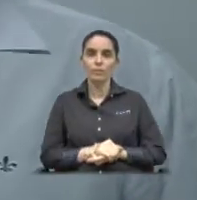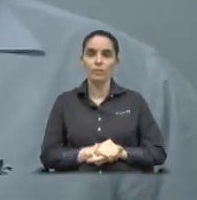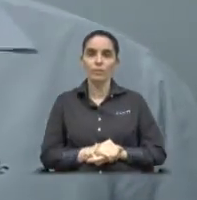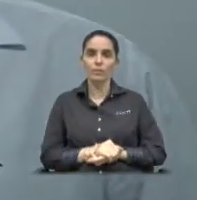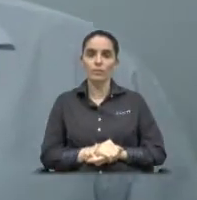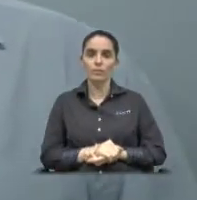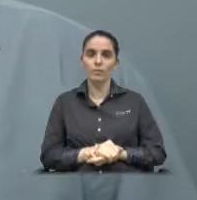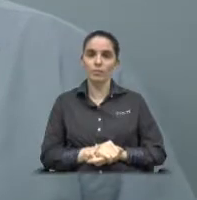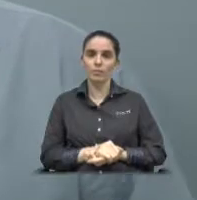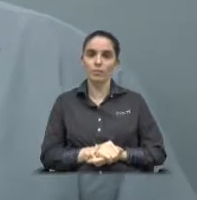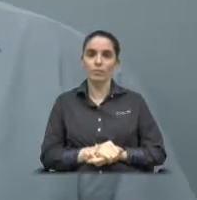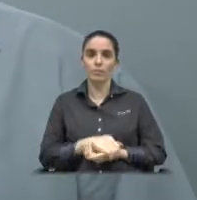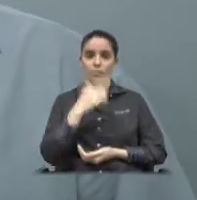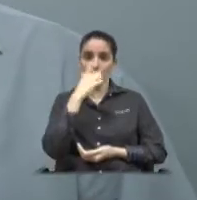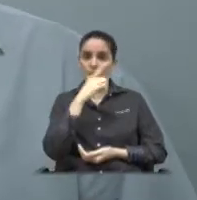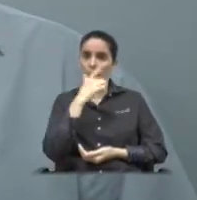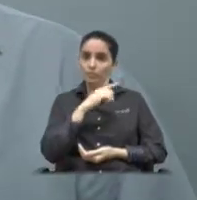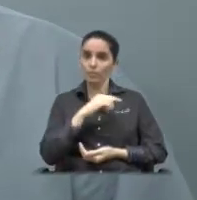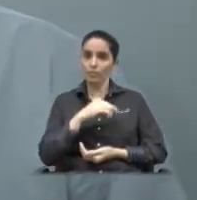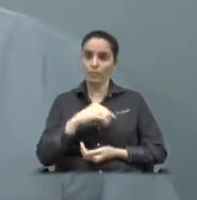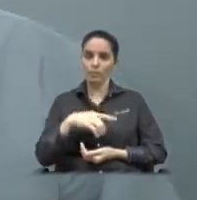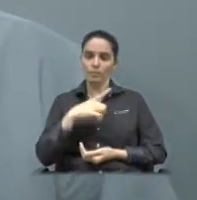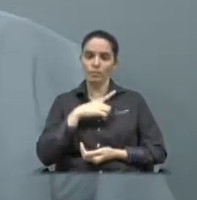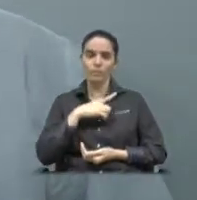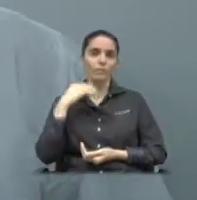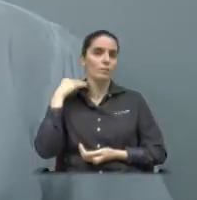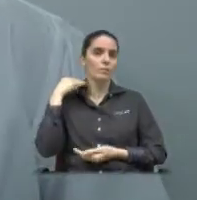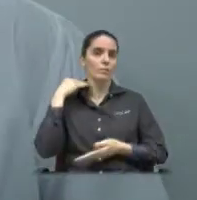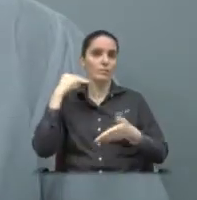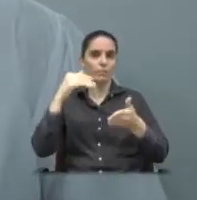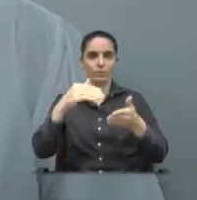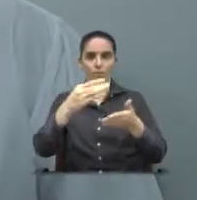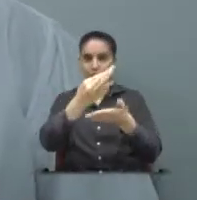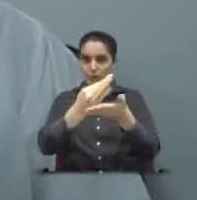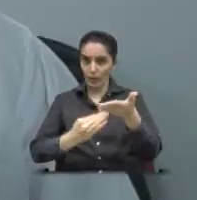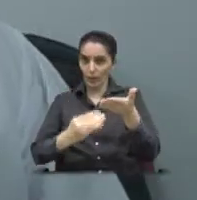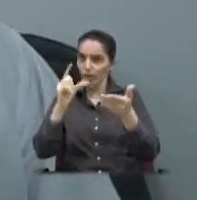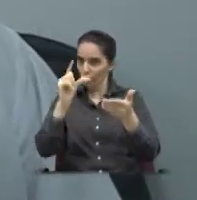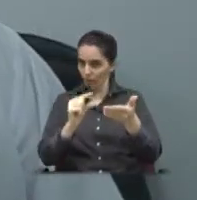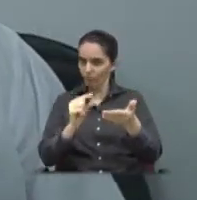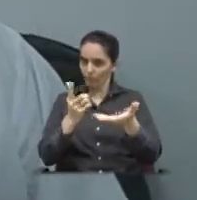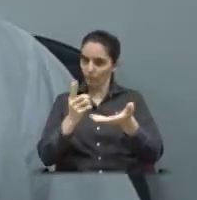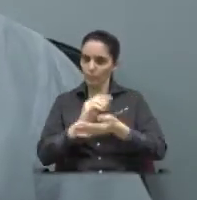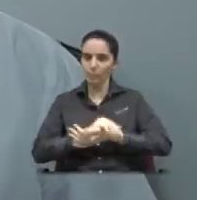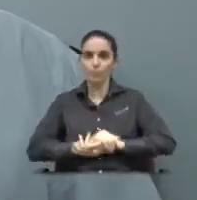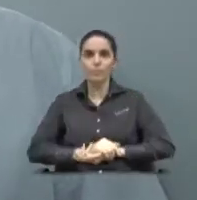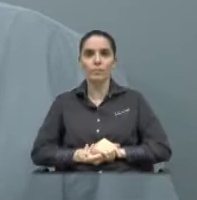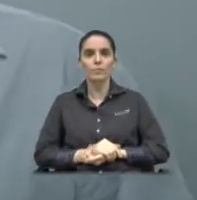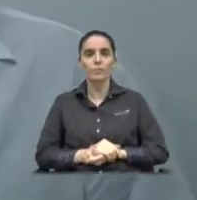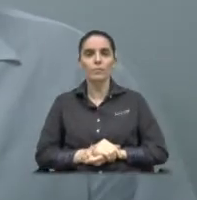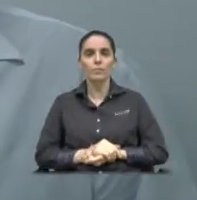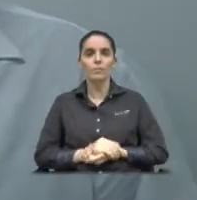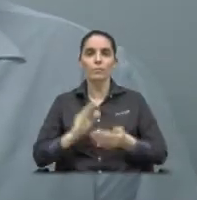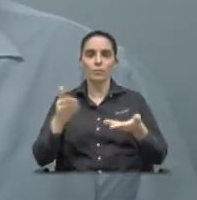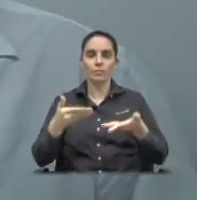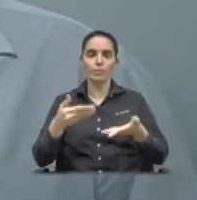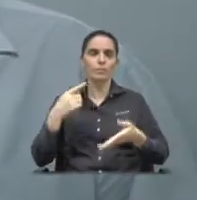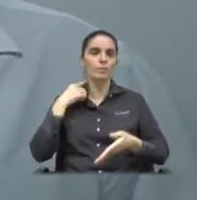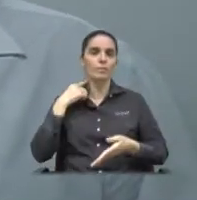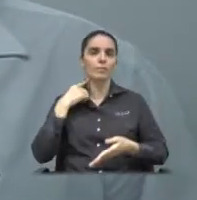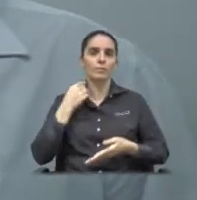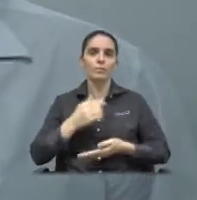Então, como o Lemão disse, tem bancos mais baratos, que cobram taxas mais baratas. Então, fica aqui a minha nota